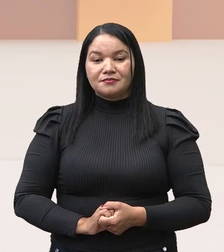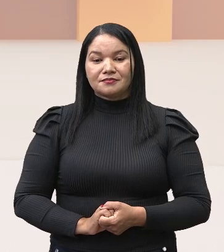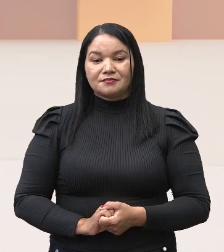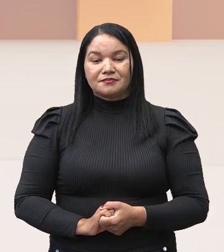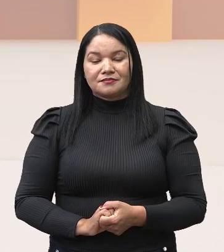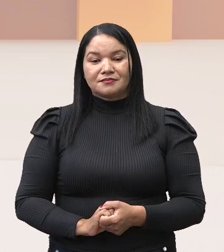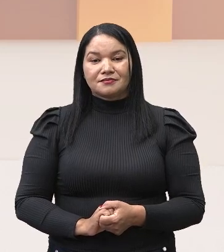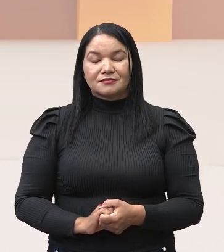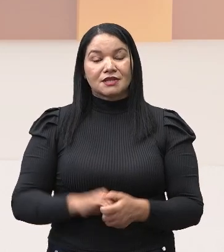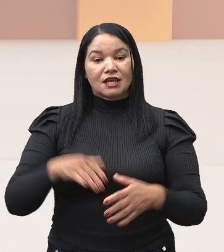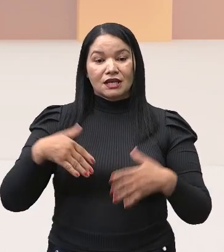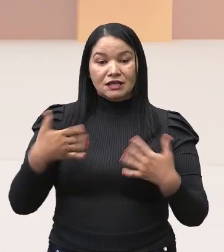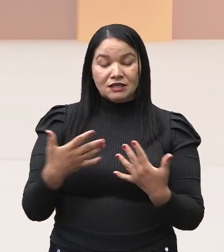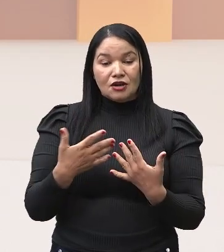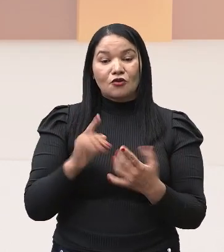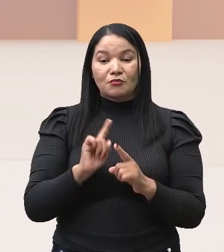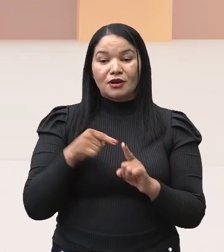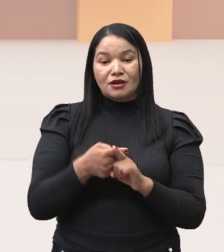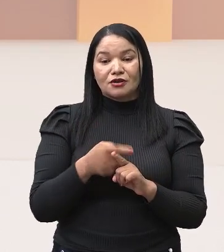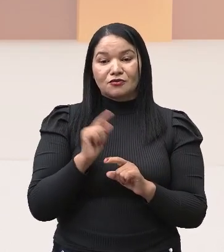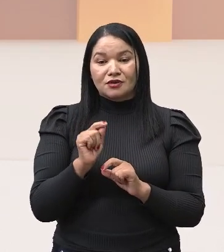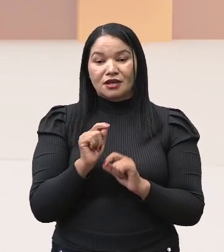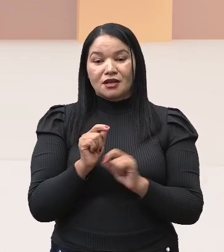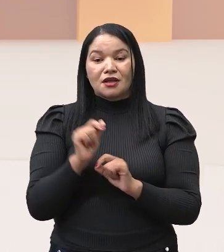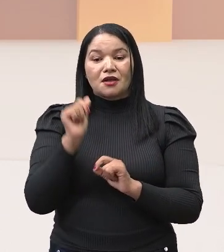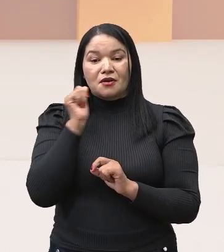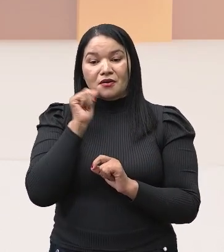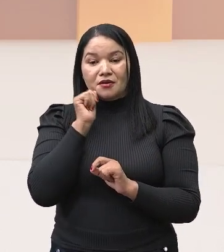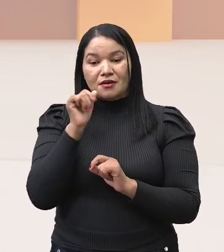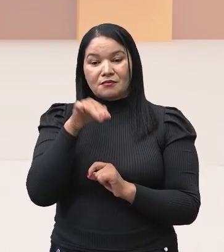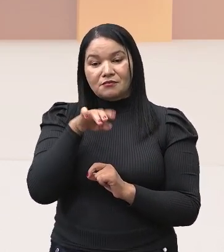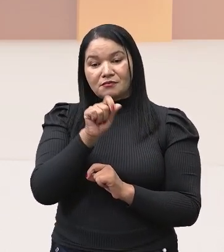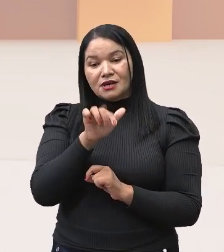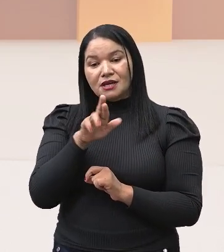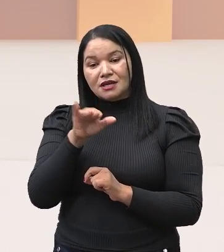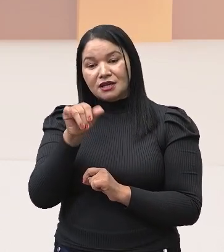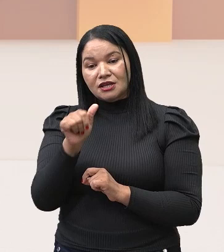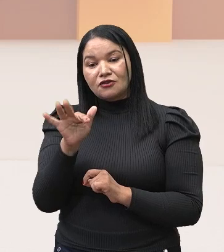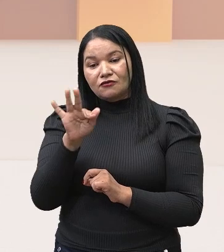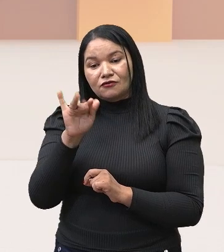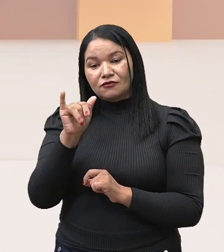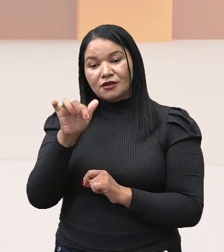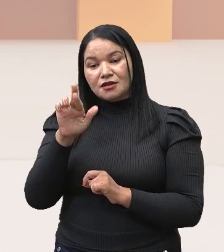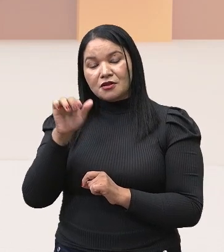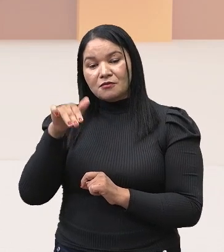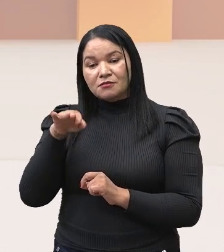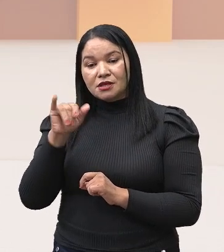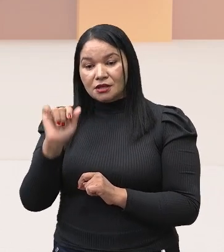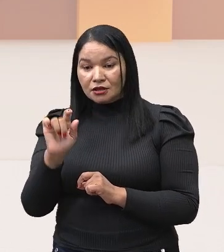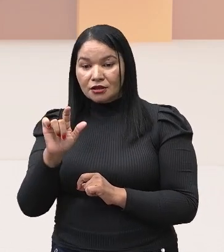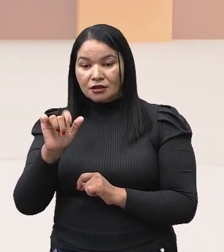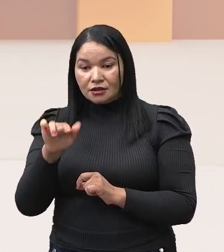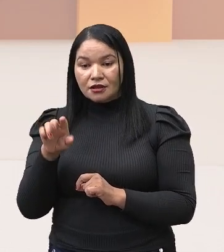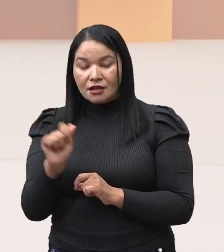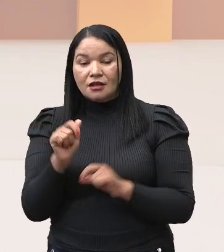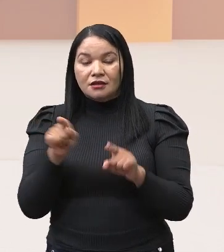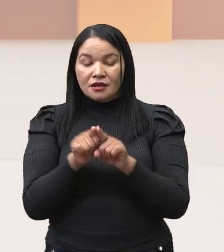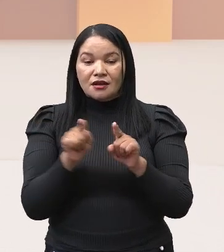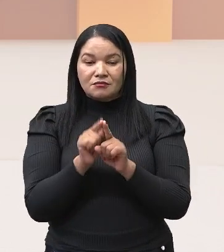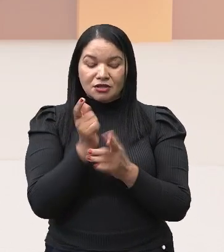Então, além disso, temos aqui Maria Firmina dos Reis, que também escreveu uma importante obra, por